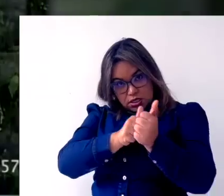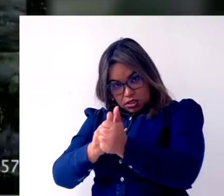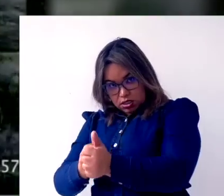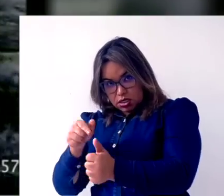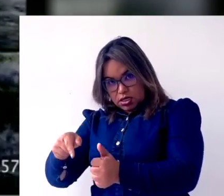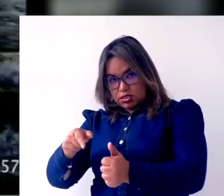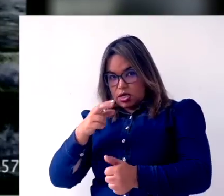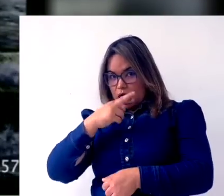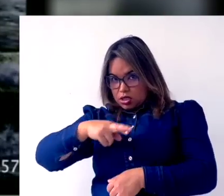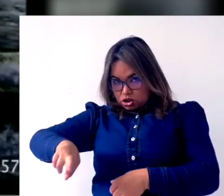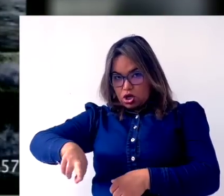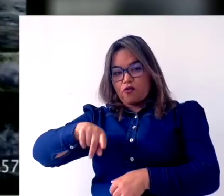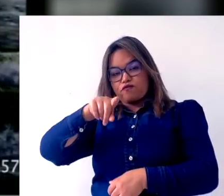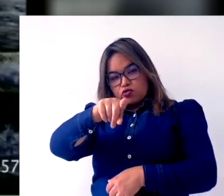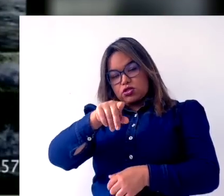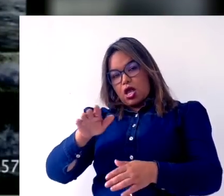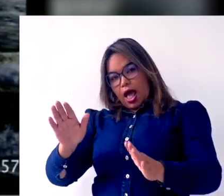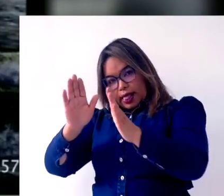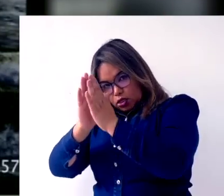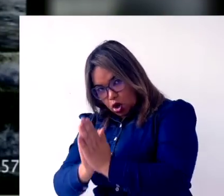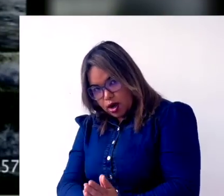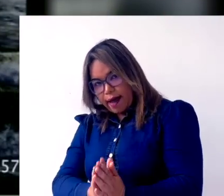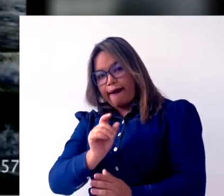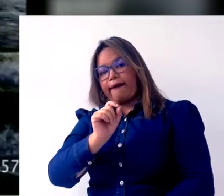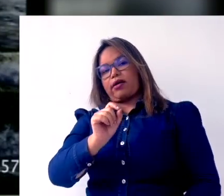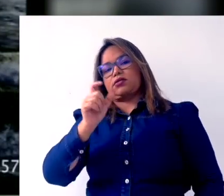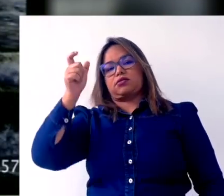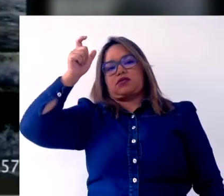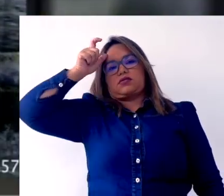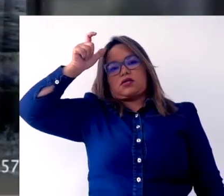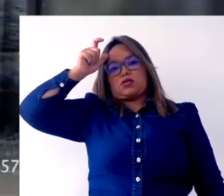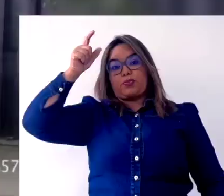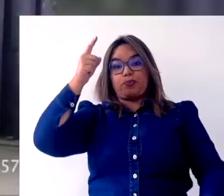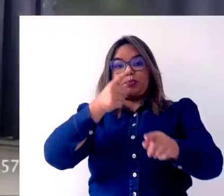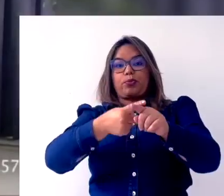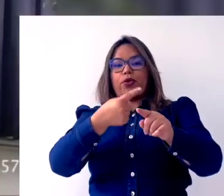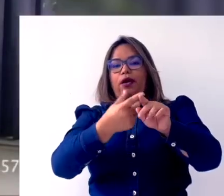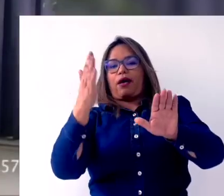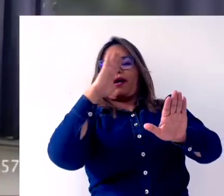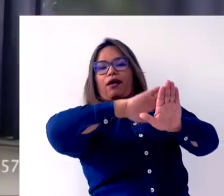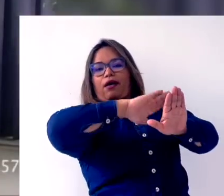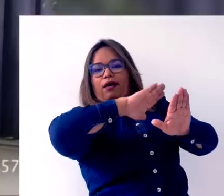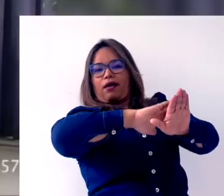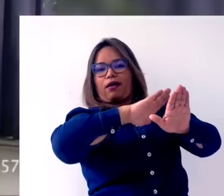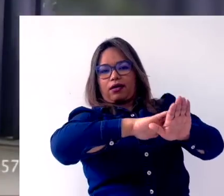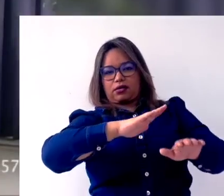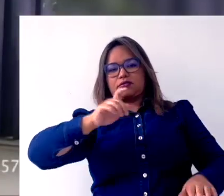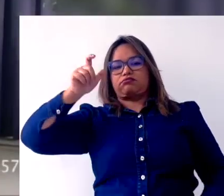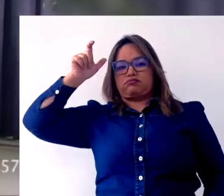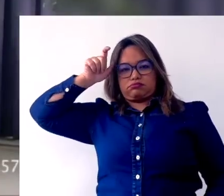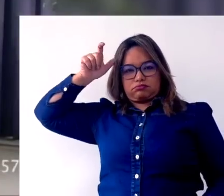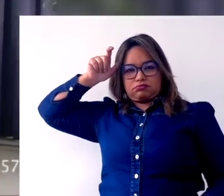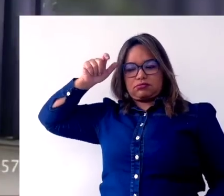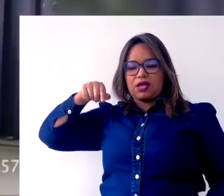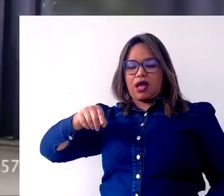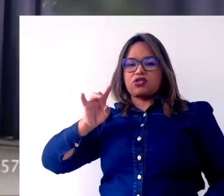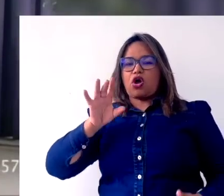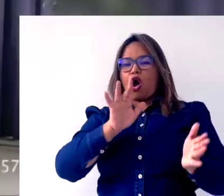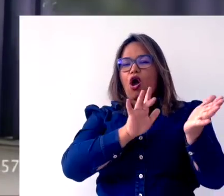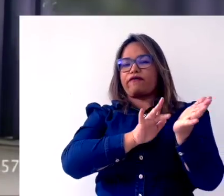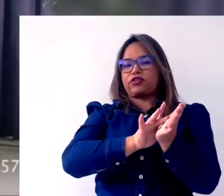adorando o dragão, pois ele deu o poder à besta. Isso é um disfarce. Jesus Cristo foi